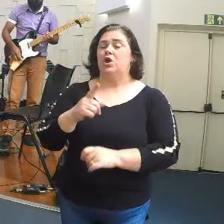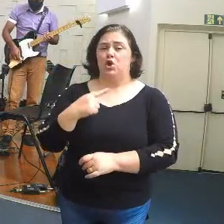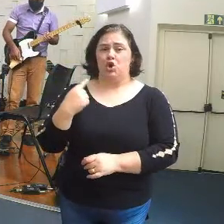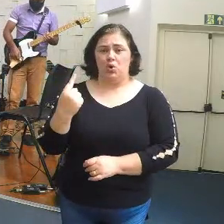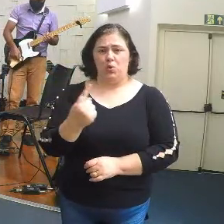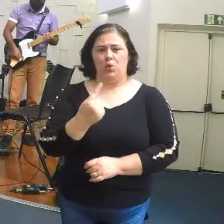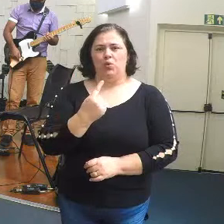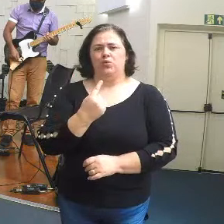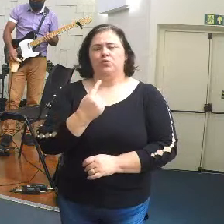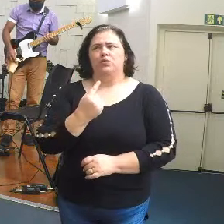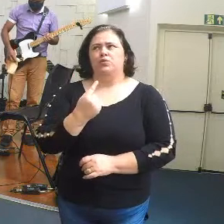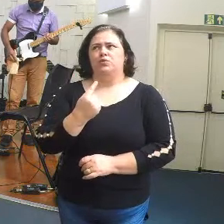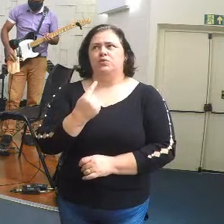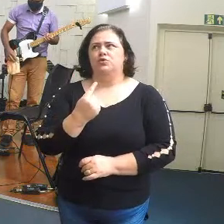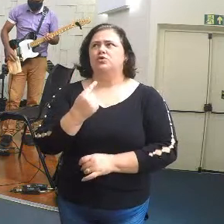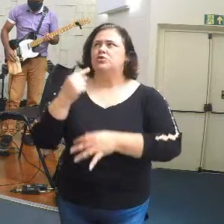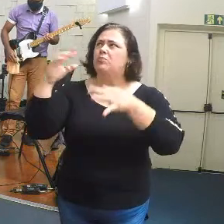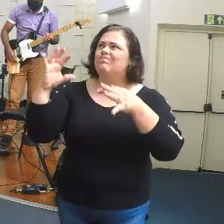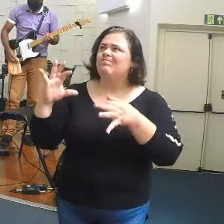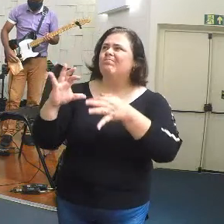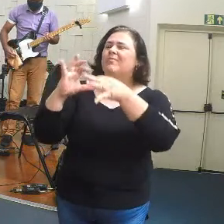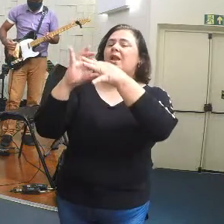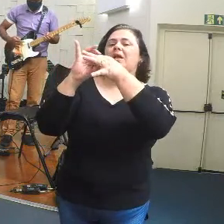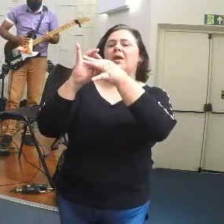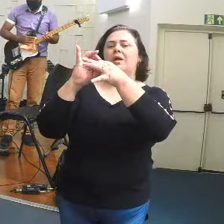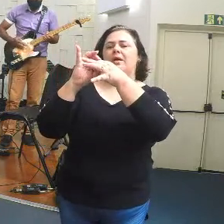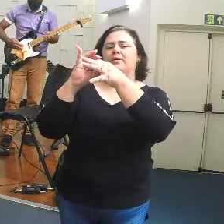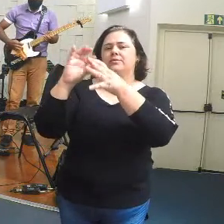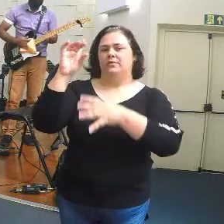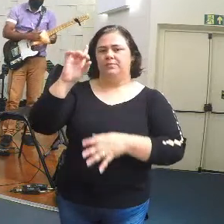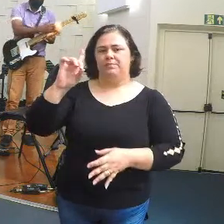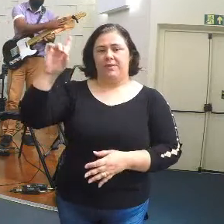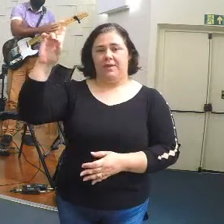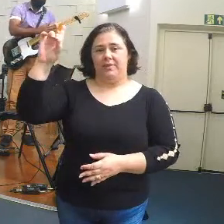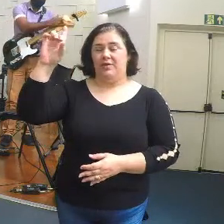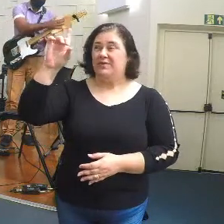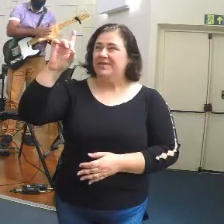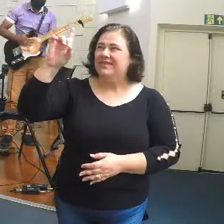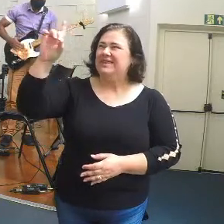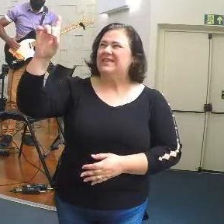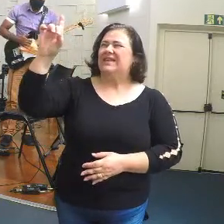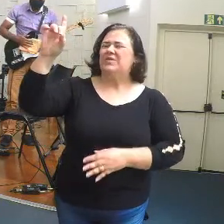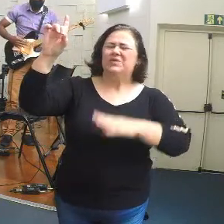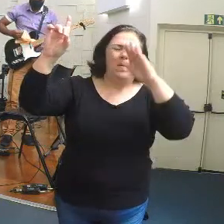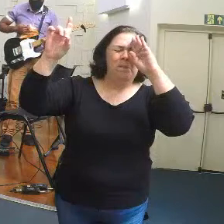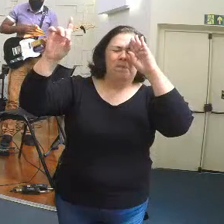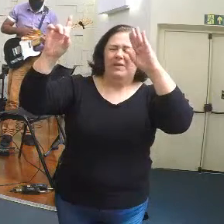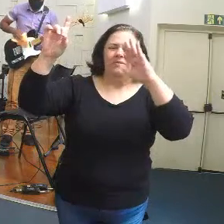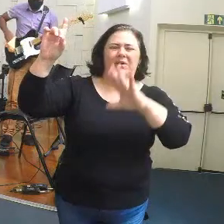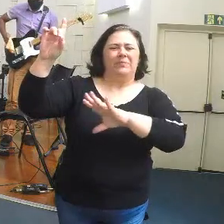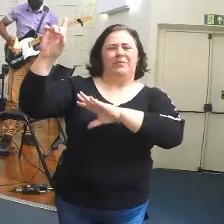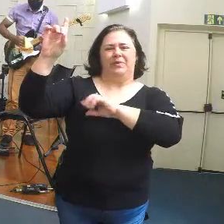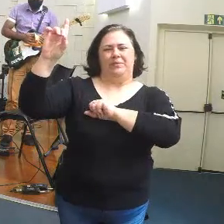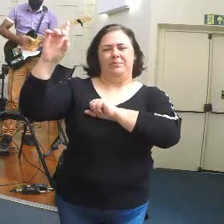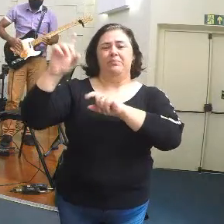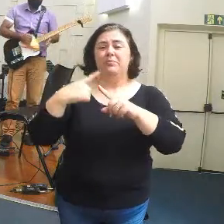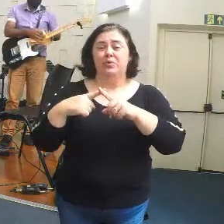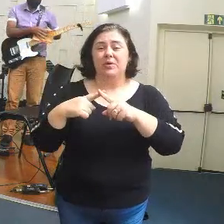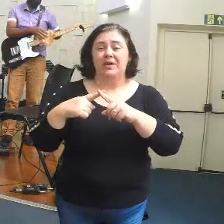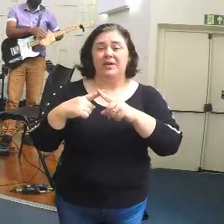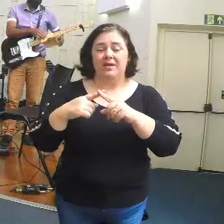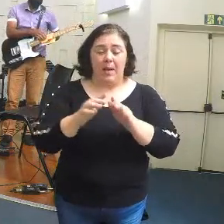estamos ligados à fonte do amor, porque a palavra de Deus diz que Deus